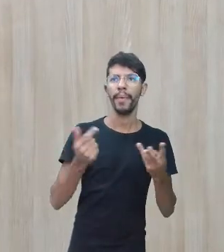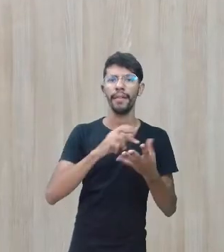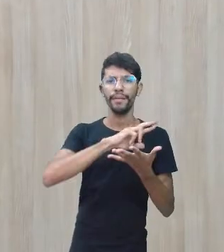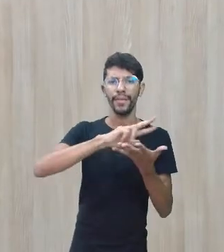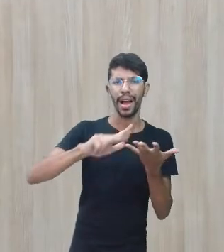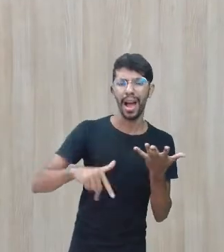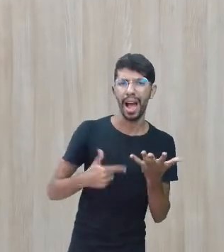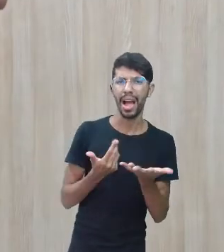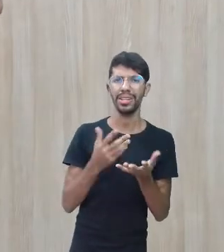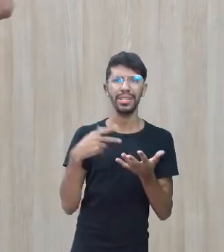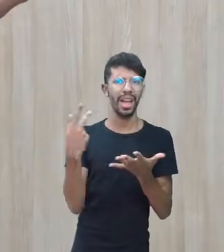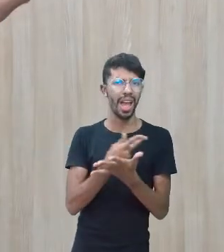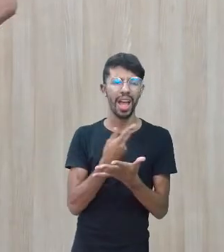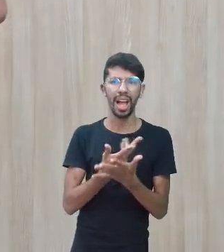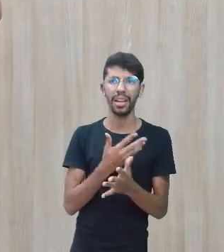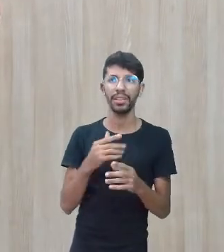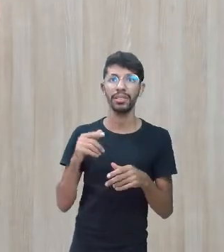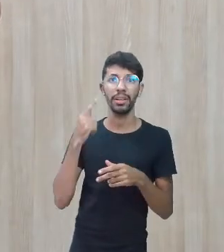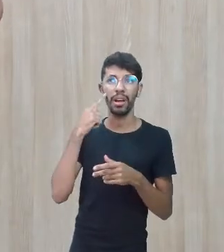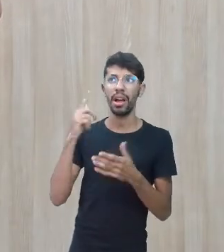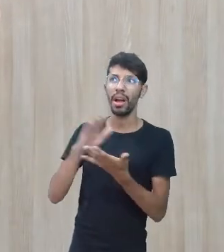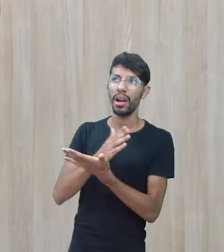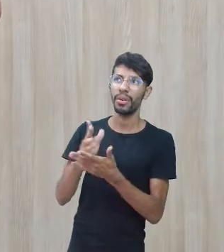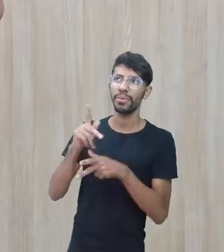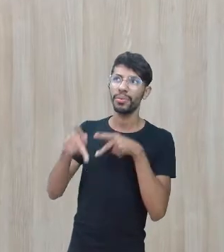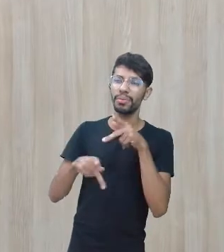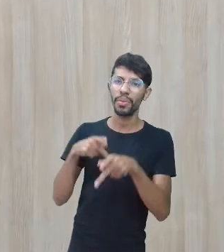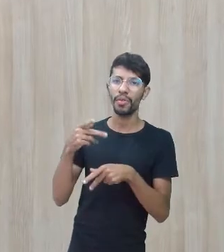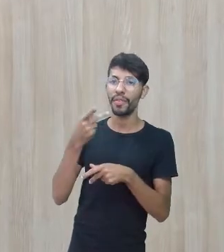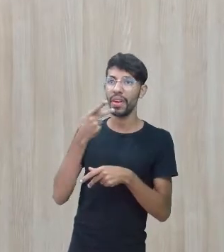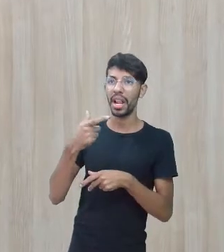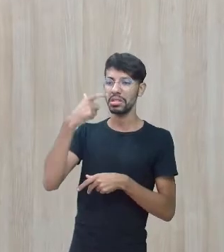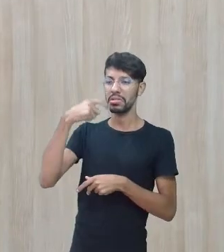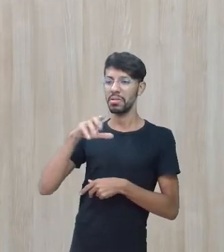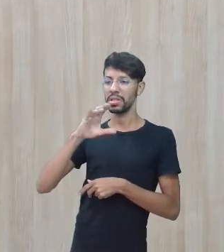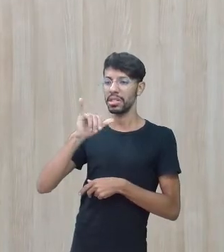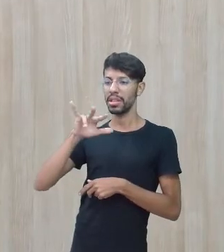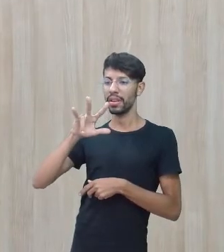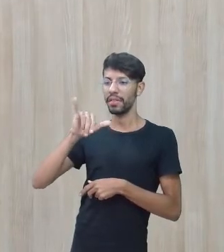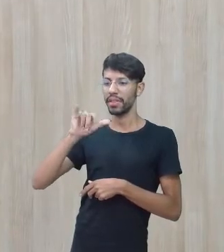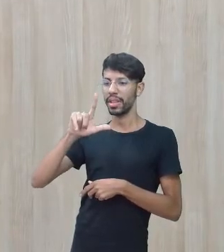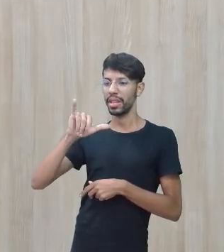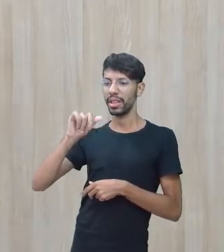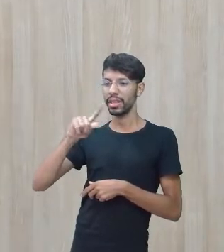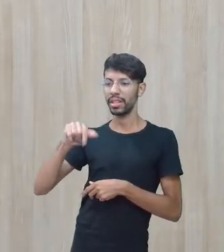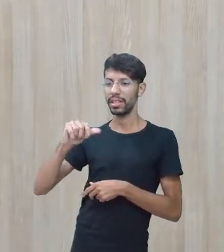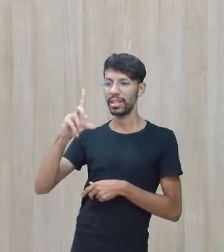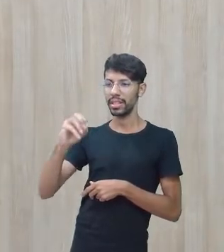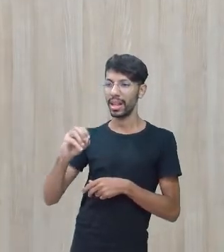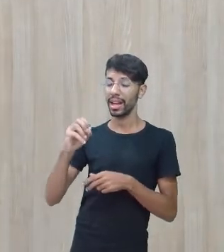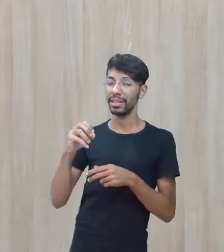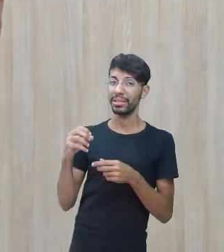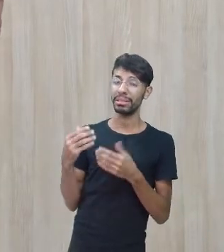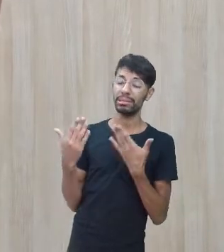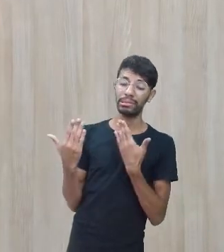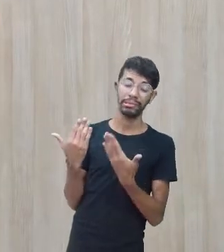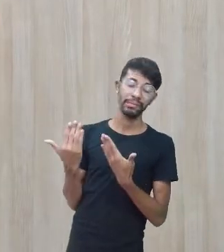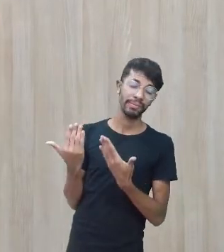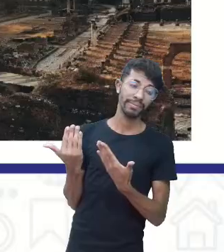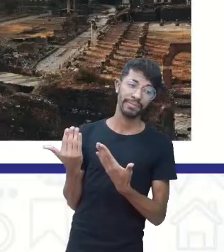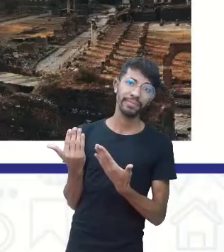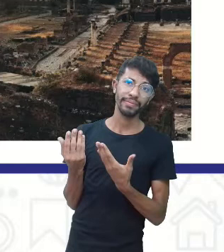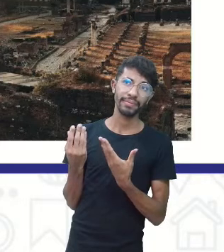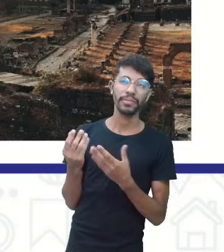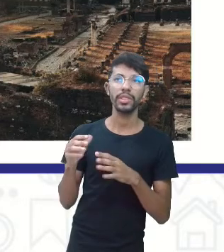entrar nessa conversa aí, mas o povo que se diz civilizado, né, sempre muito questionável, tá? Mas vamos lá. A queda do Império